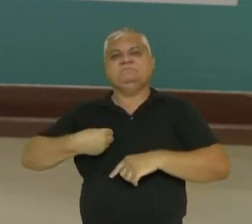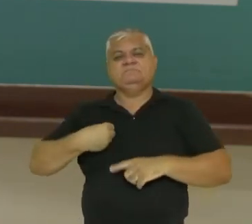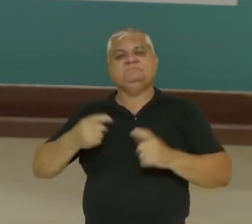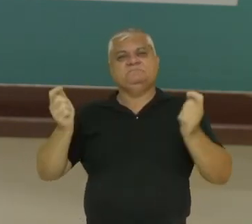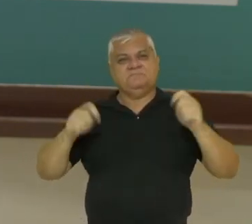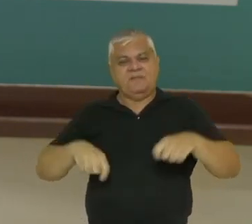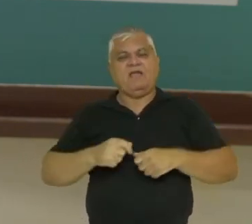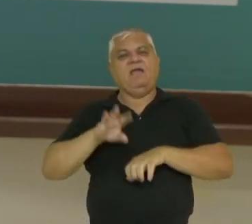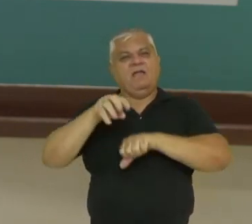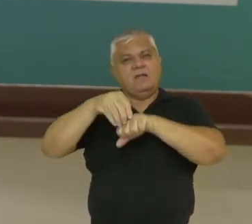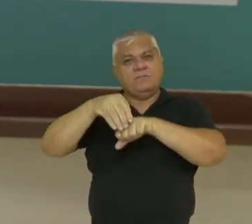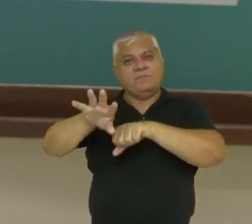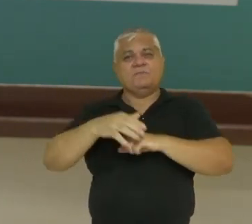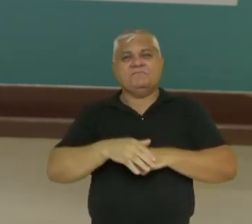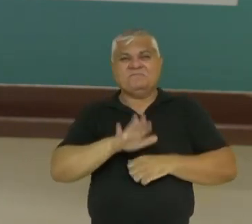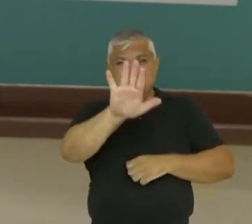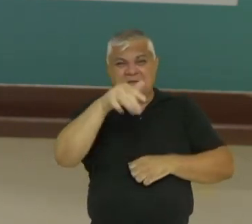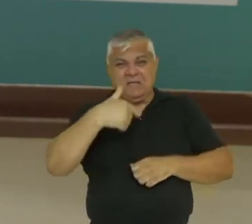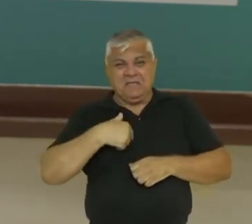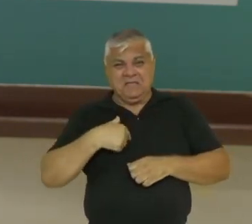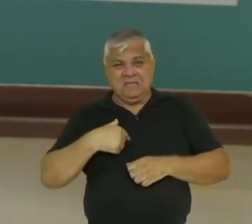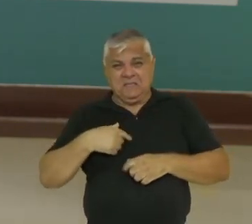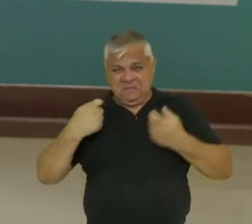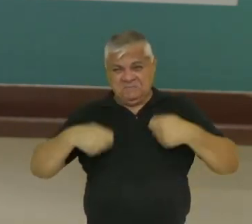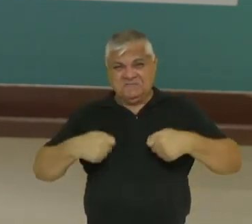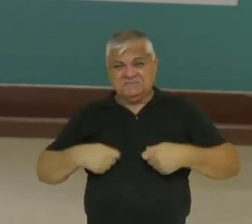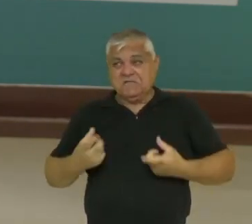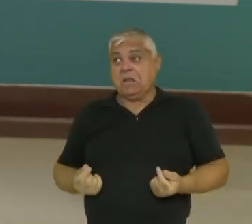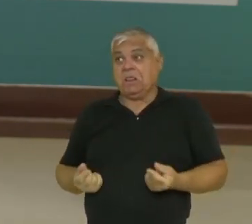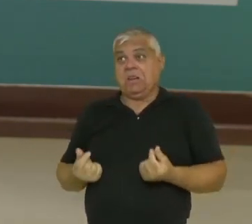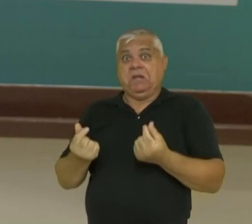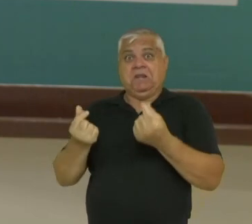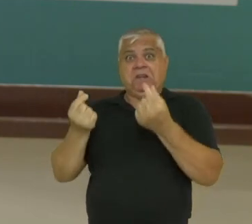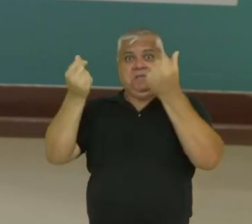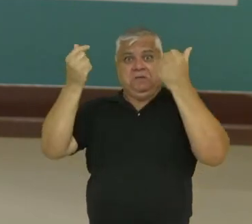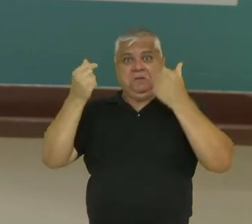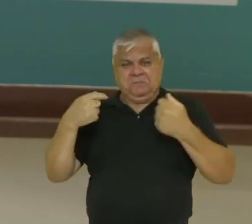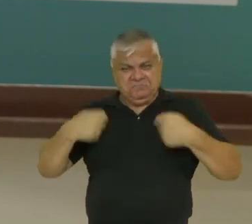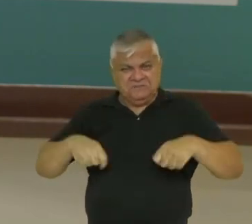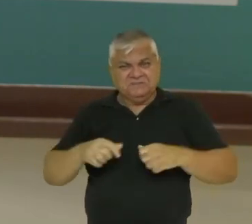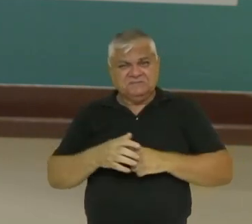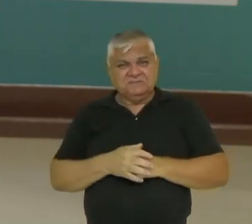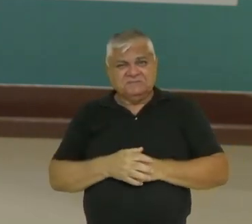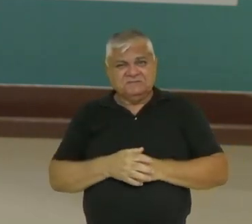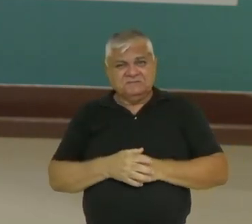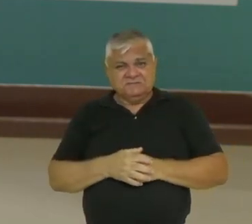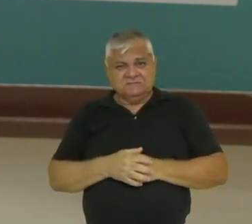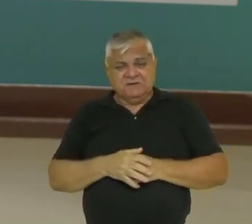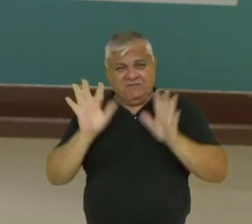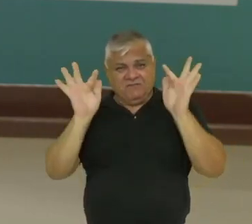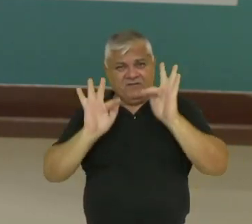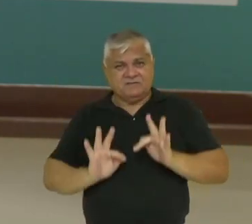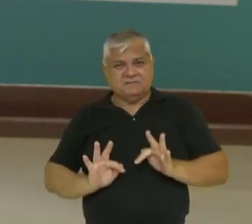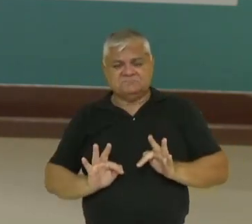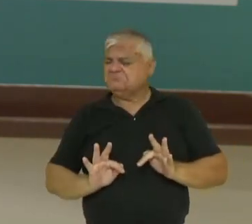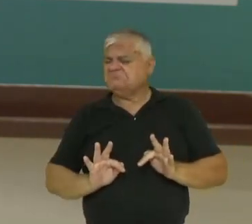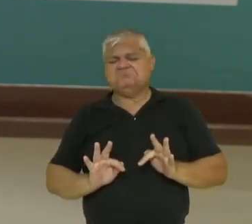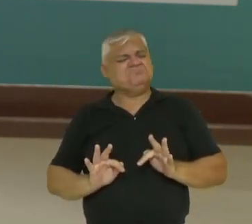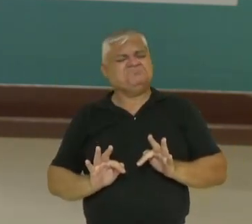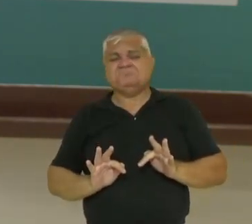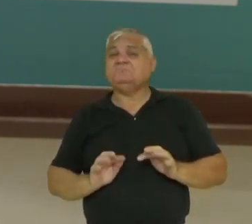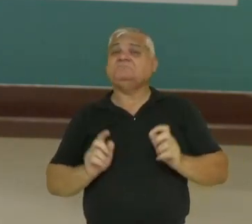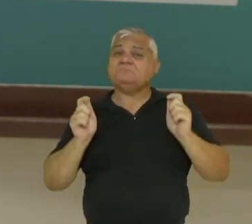gente. Não pode se pensar dessa maneira, é uma coisa muito simplista e você está uniformizando uma coisa que não é